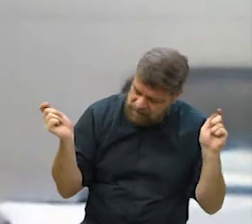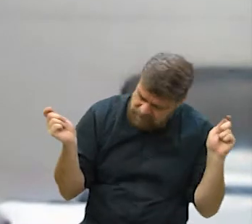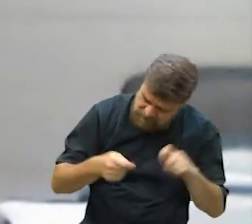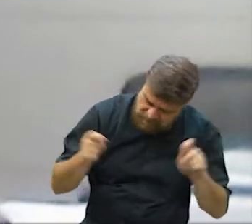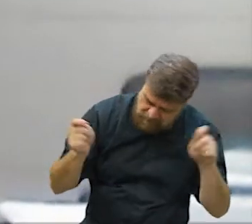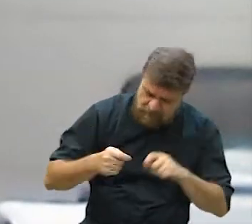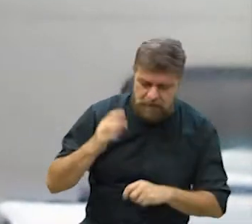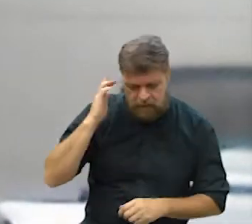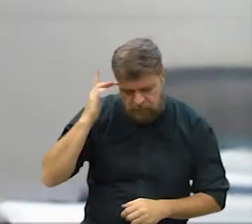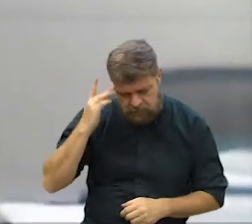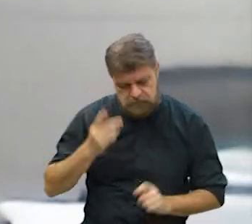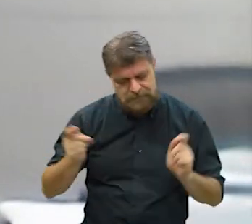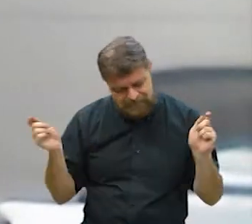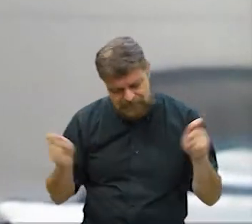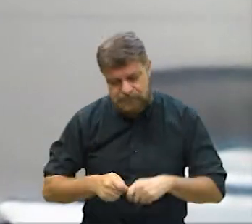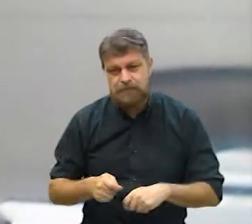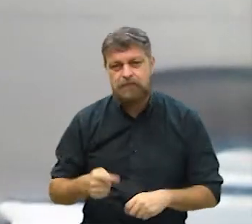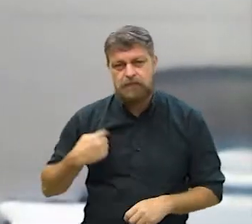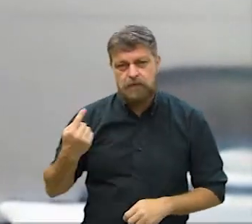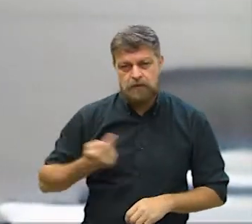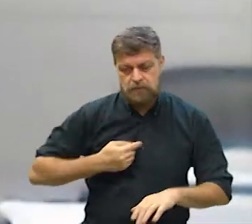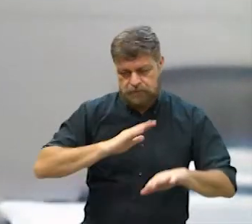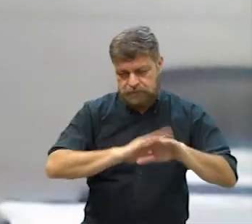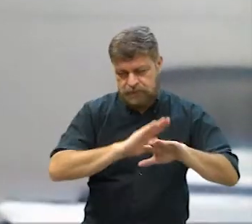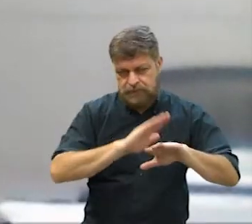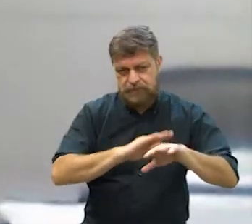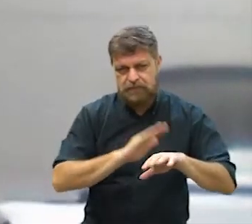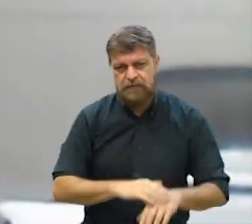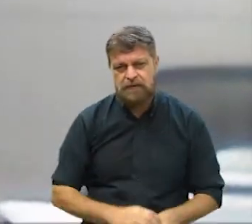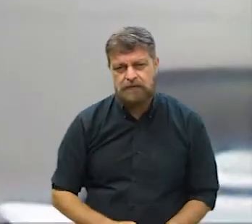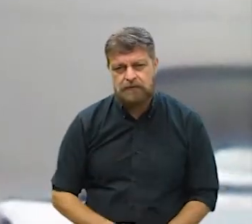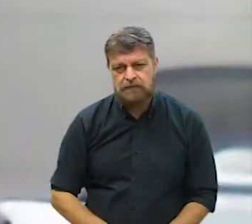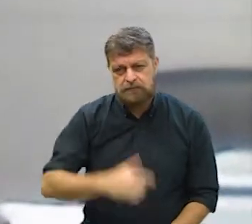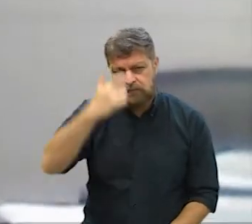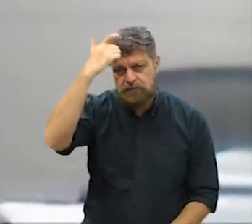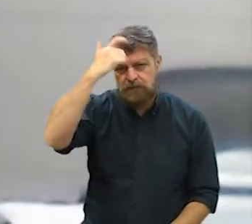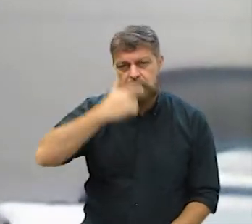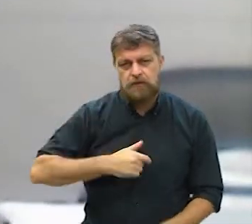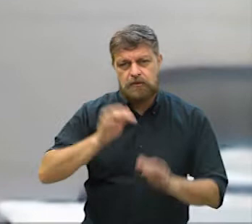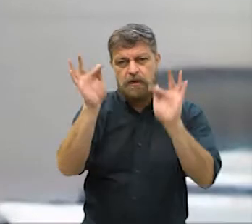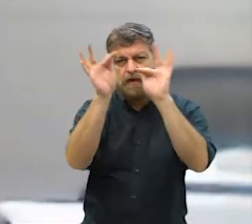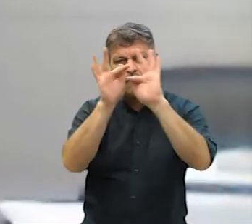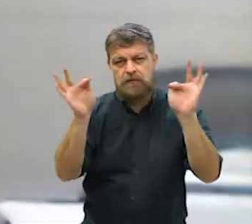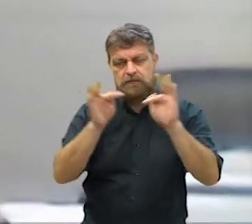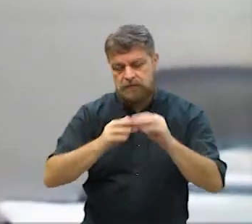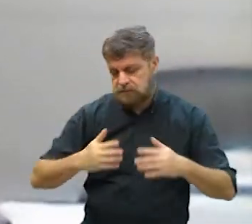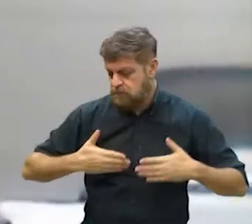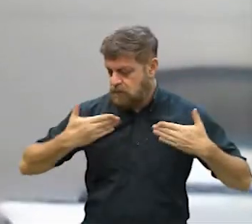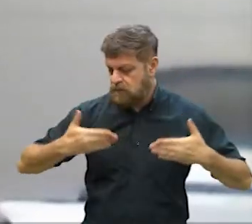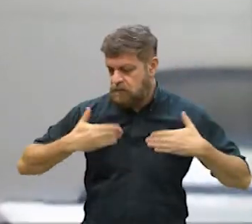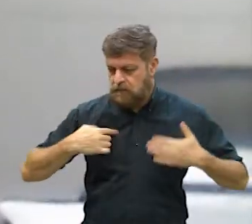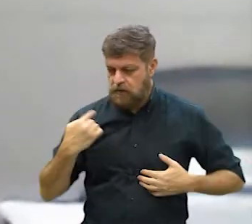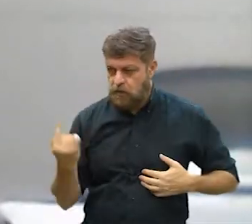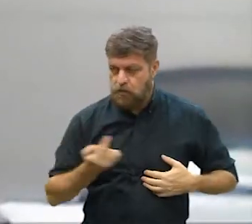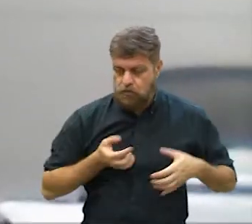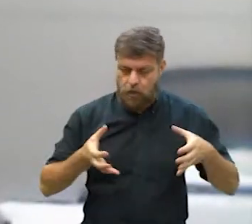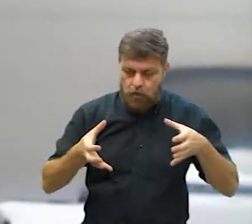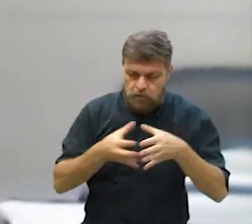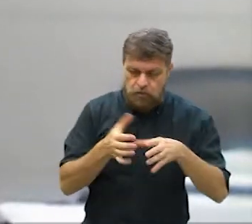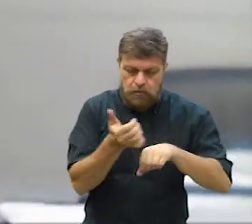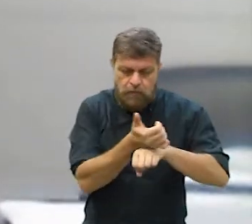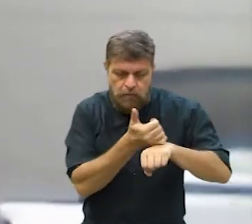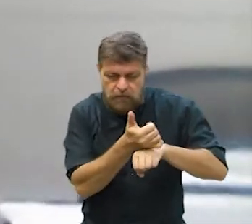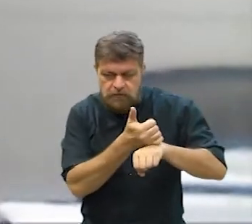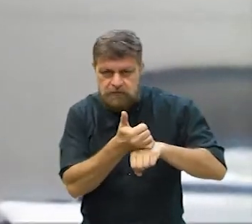possível isso, né? E nós vamos fazer isso. Eu estou muito feliz, animado com a equipe que